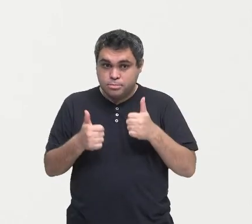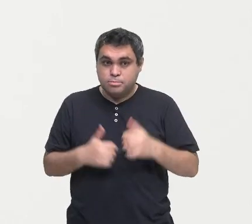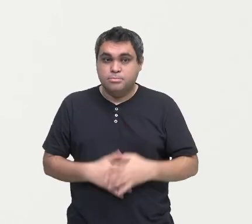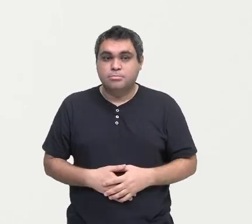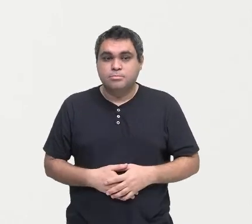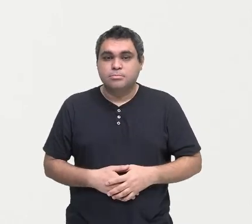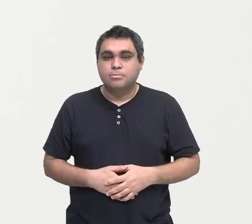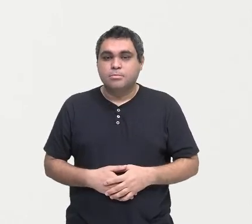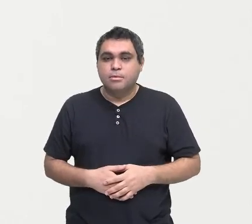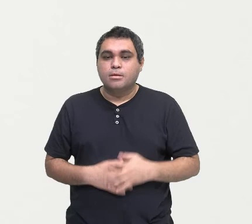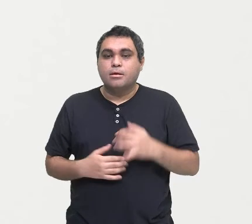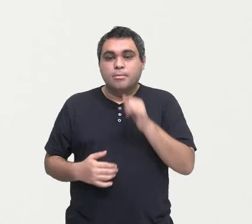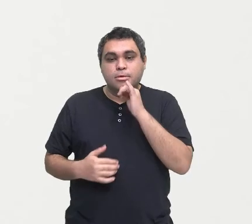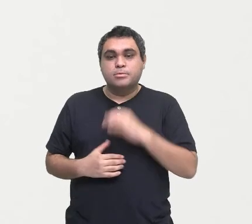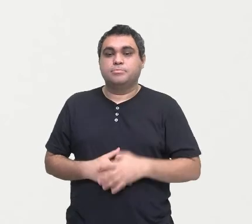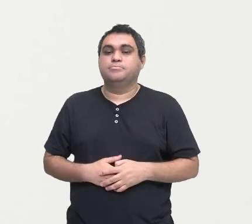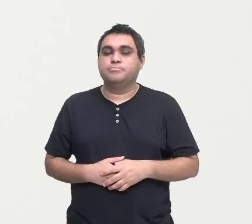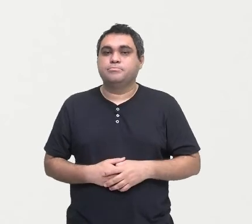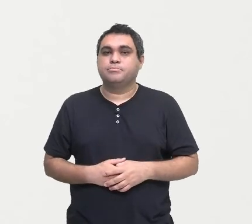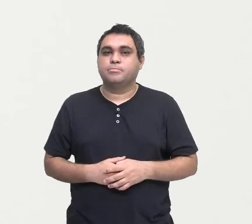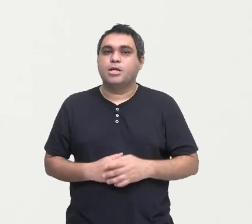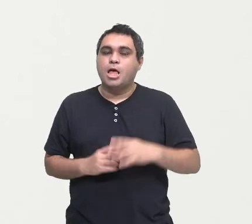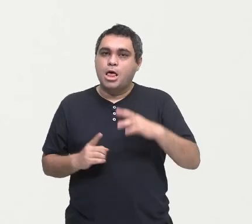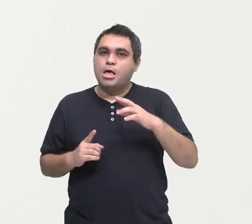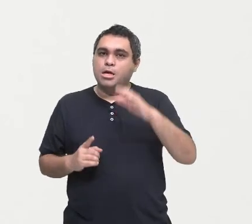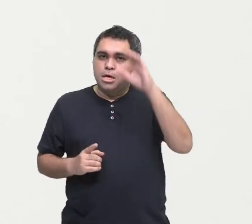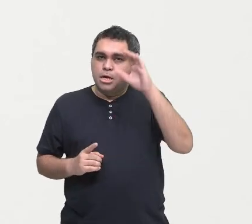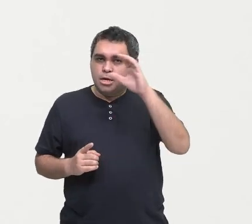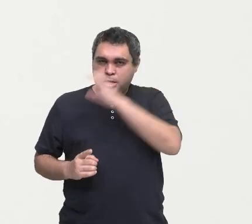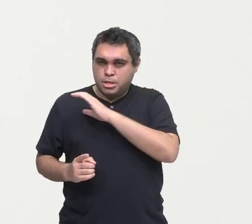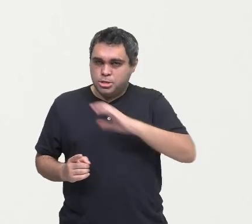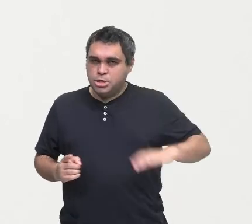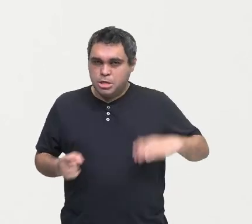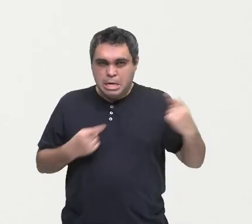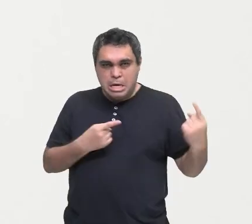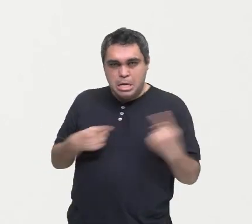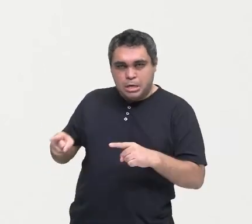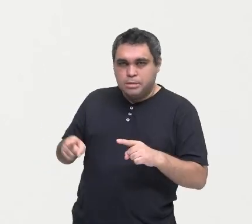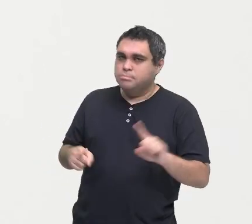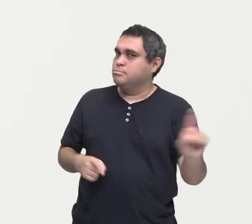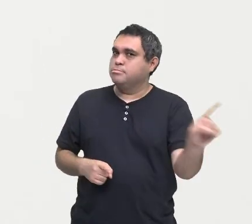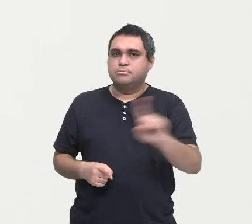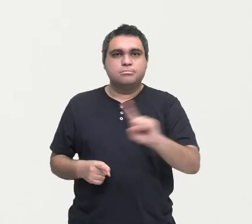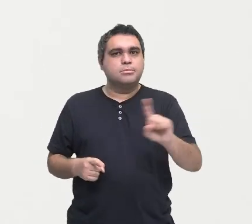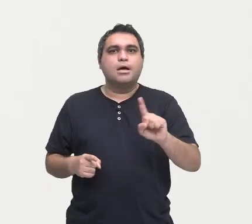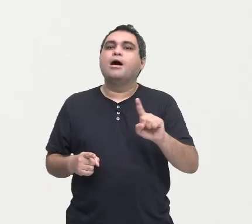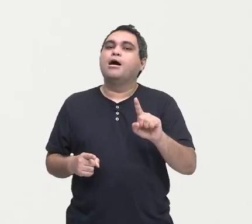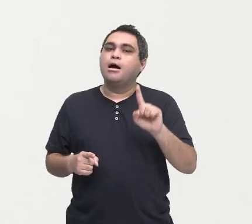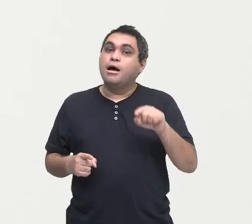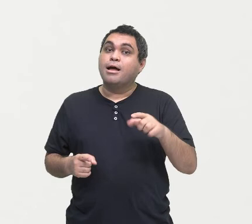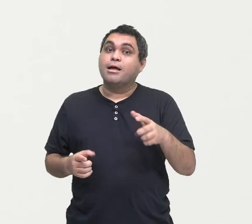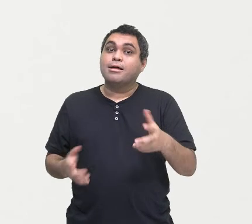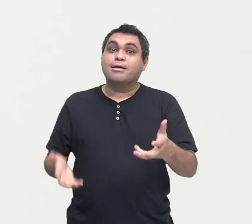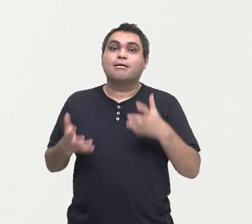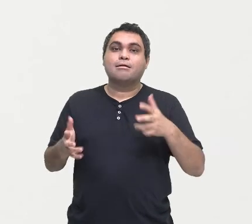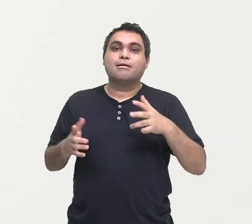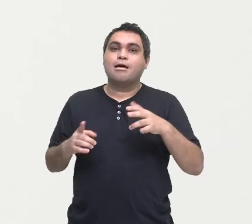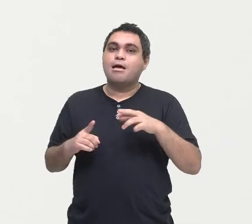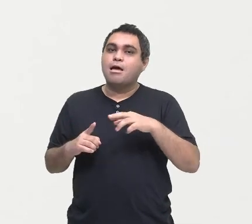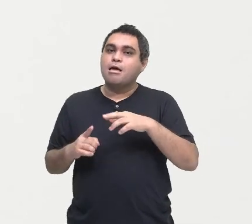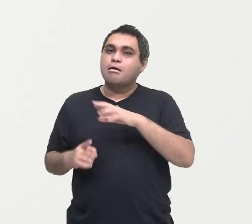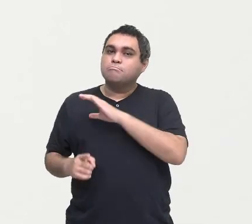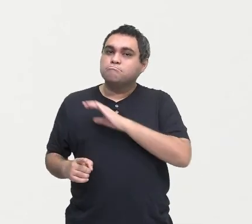Então, revolta contra o cristianismo, já sabemos que é errado, né? Não há, é o contrário, não é isso? Ele vai seguir